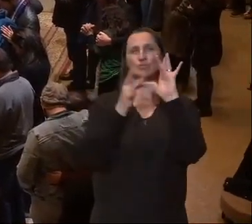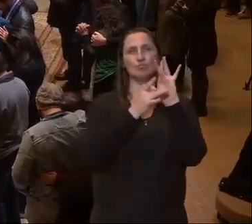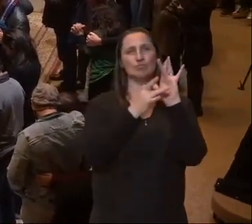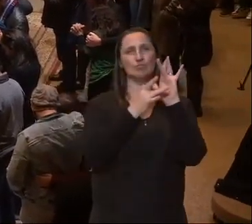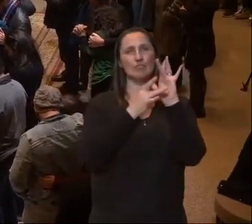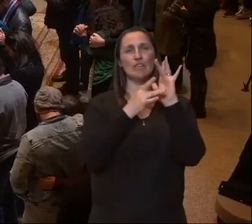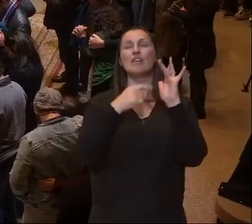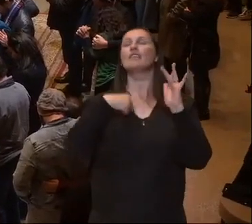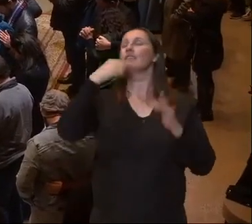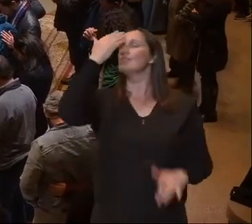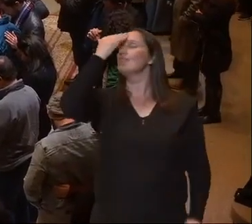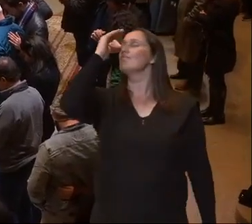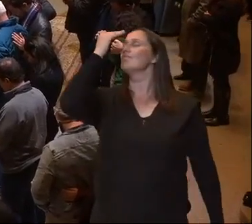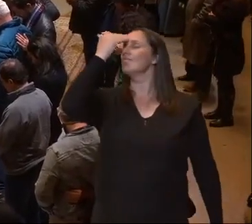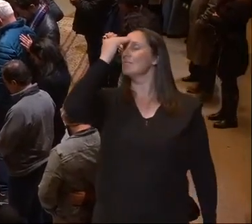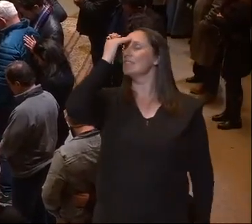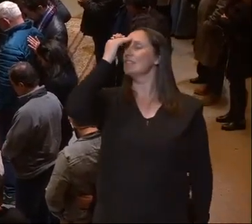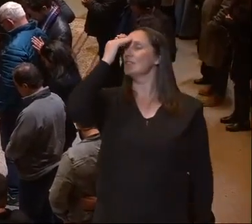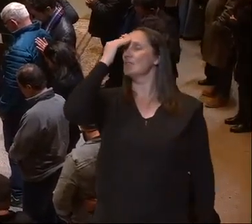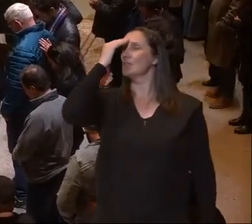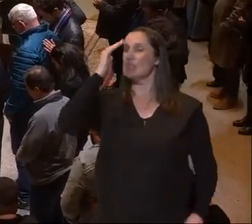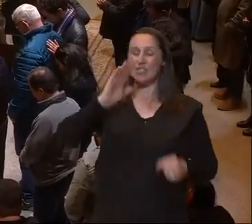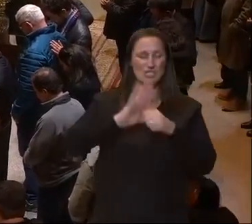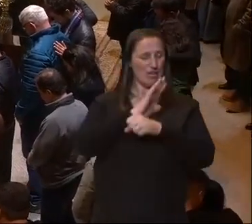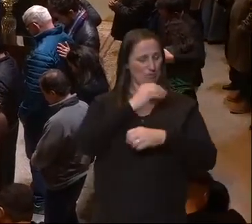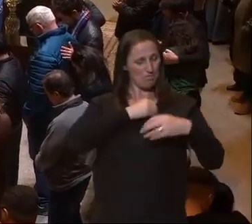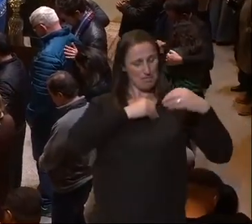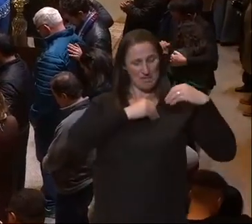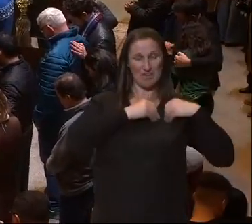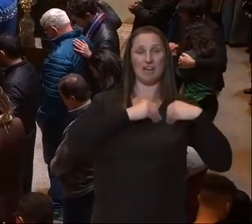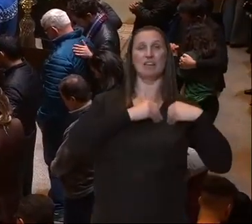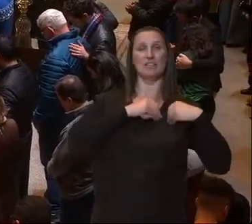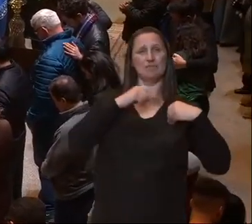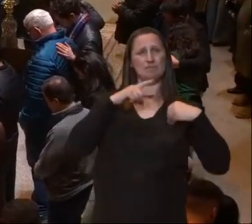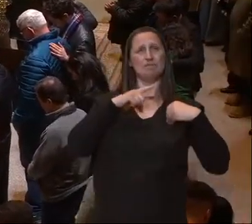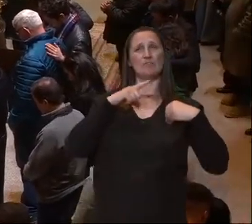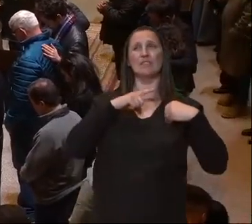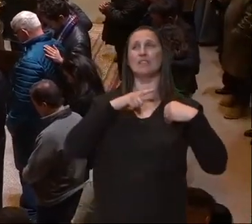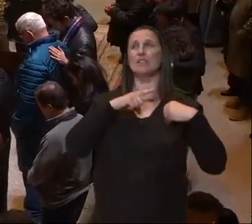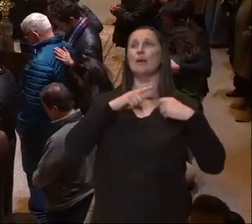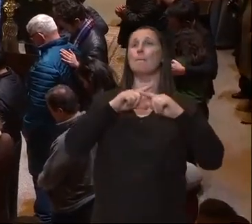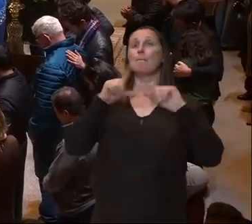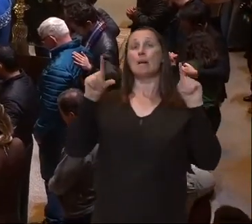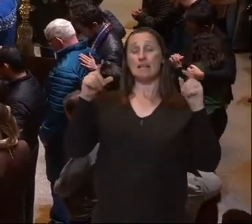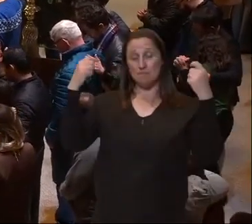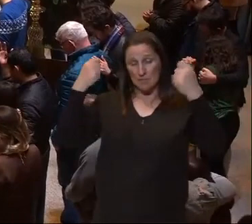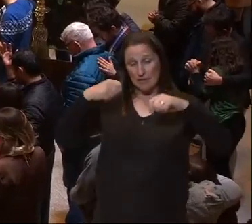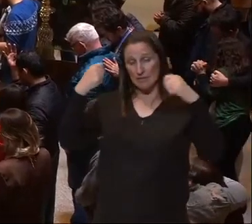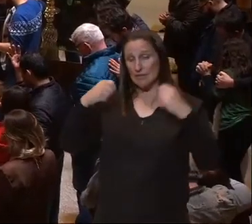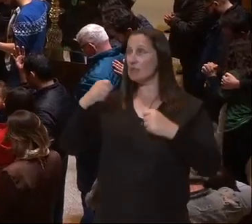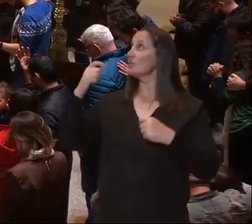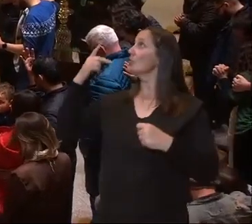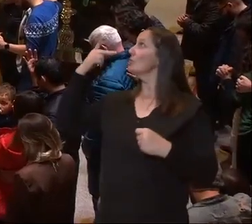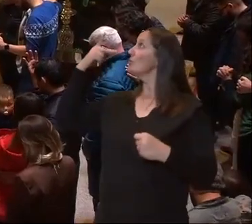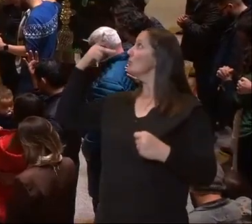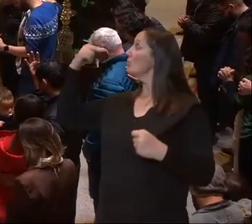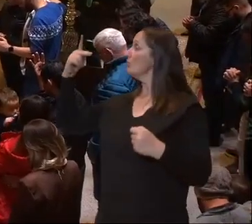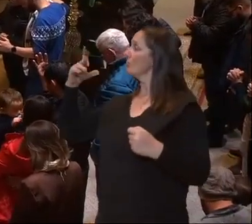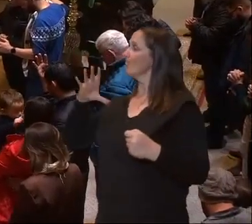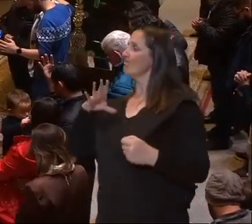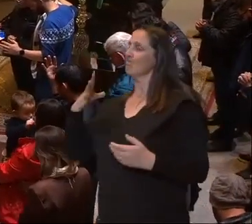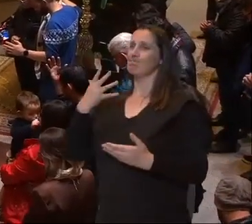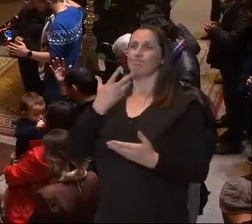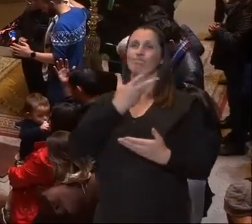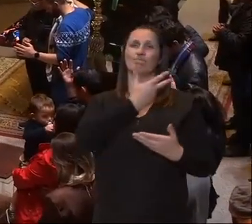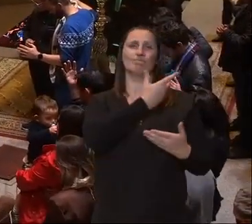eu entendo que sou pecador e preciso do teu resgate.